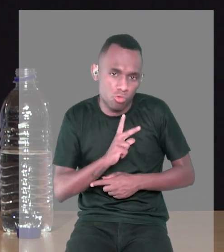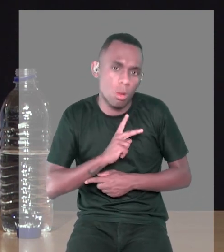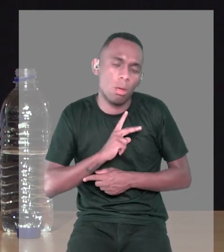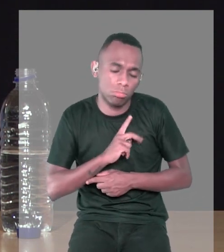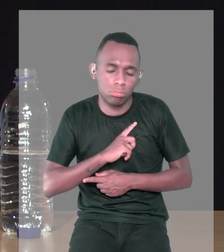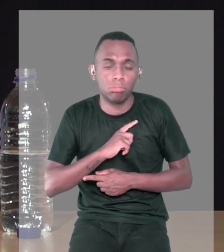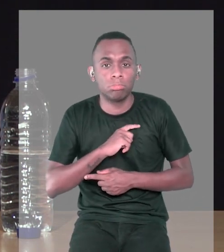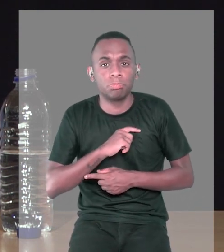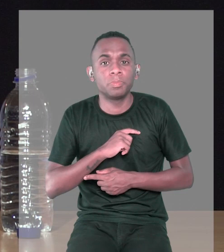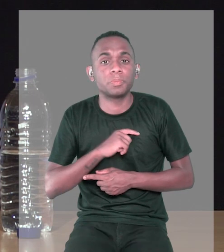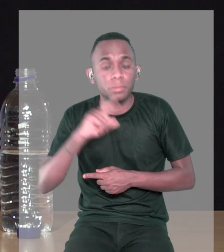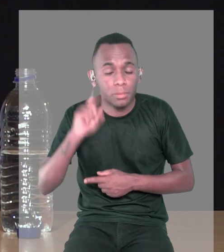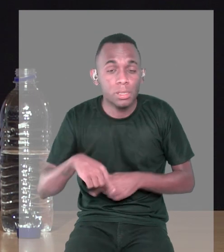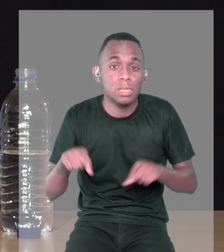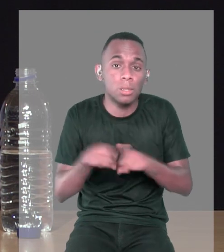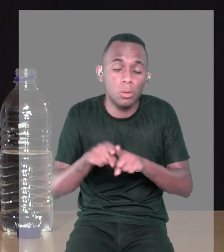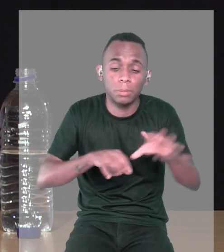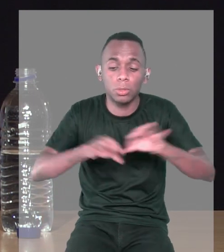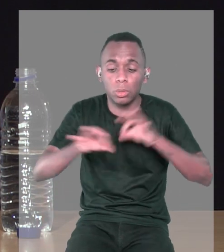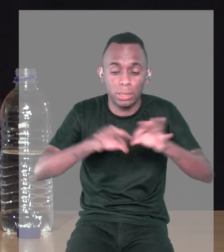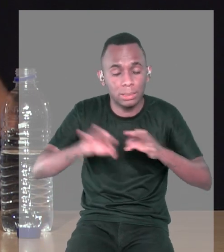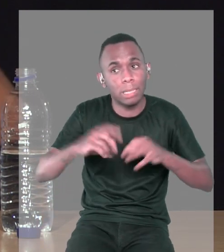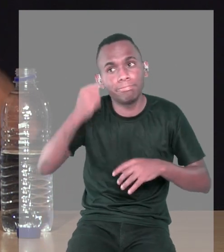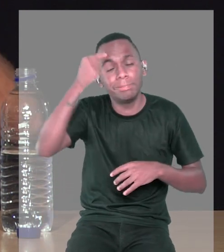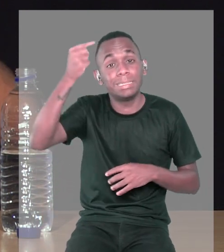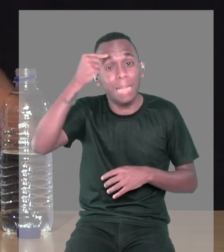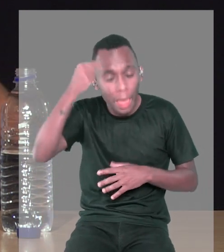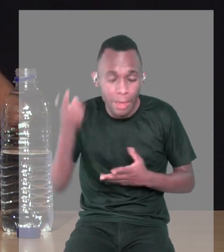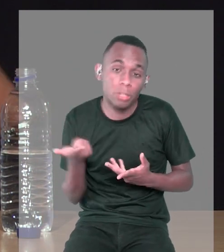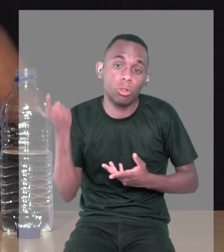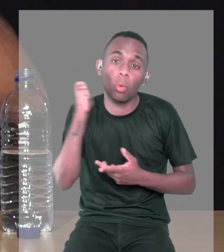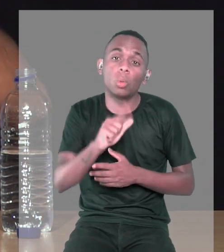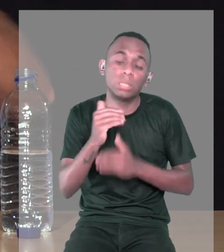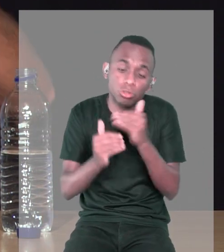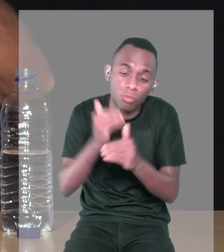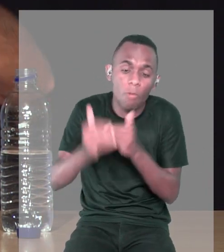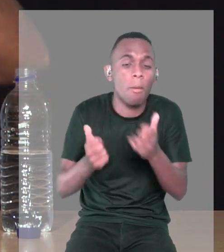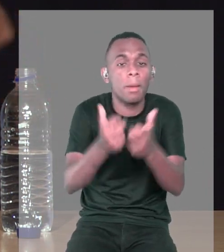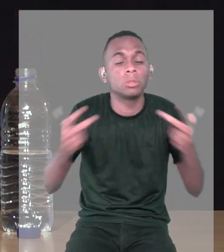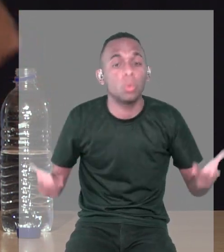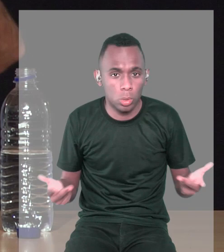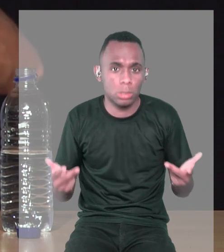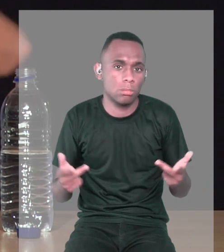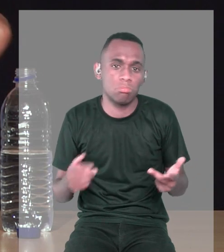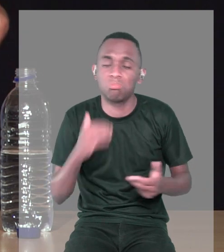mais pessoais, singulares, montar ideias e relações de um jeito que se construa ali alguma coisa e